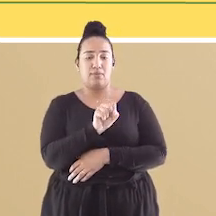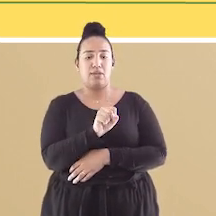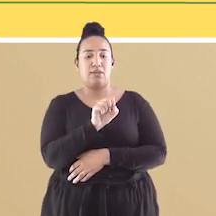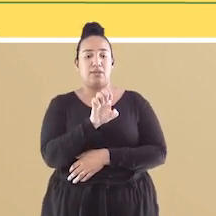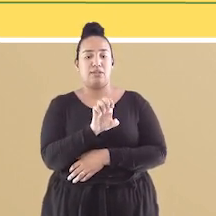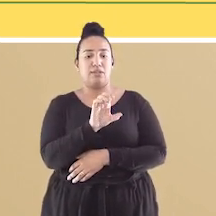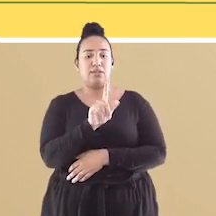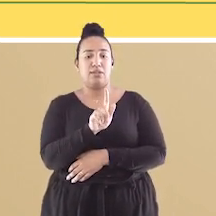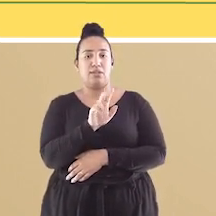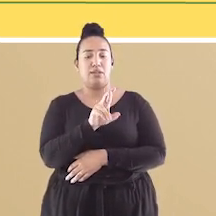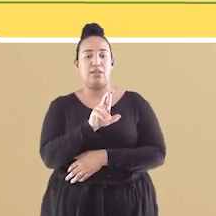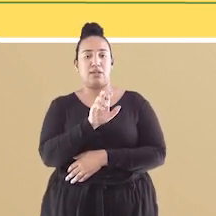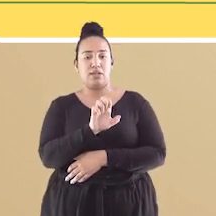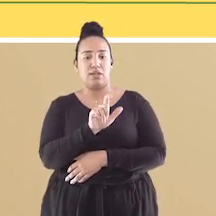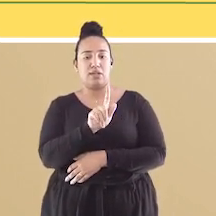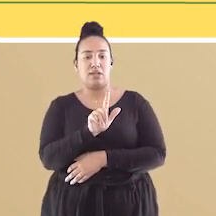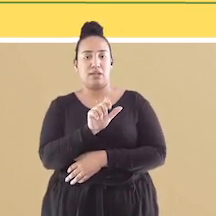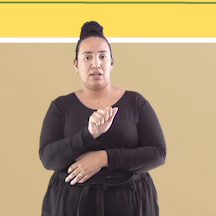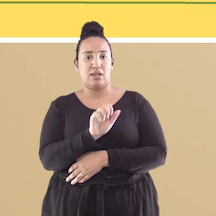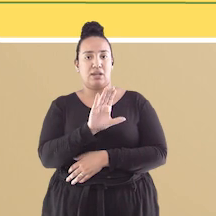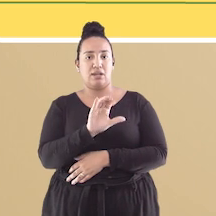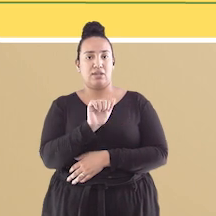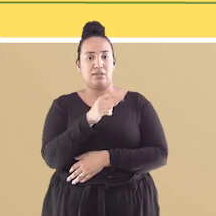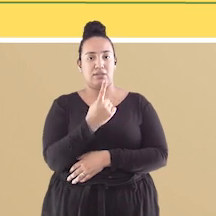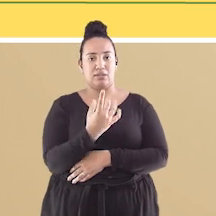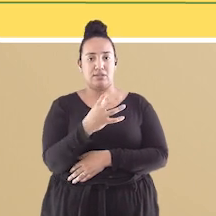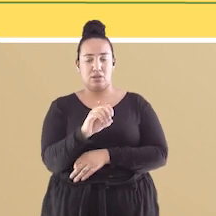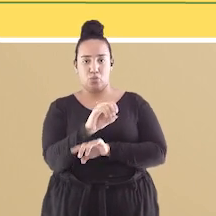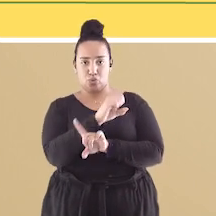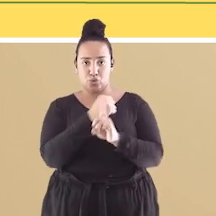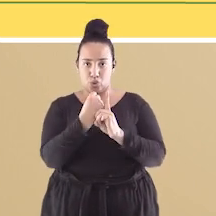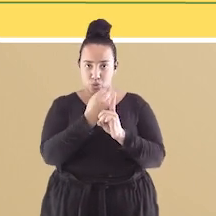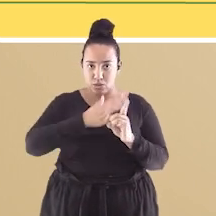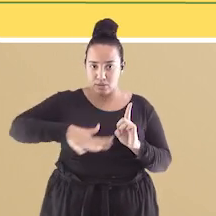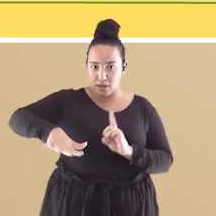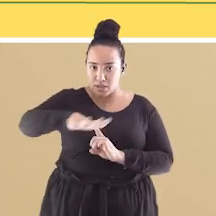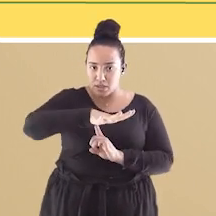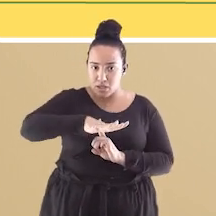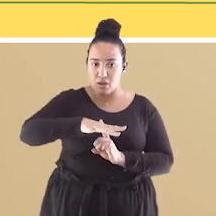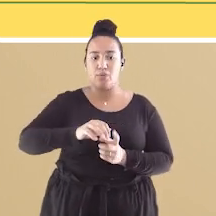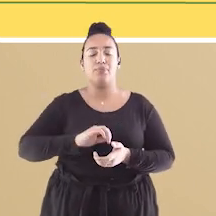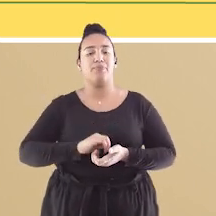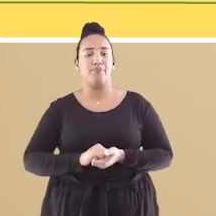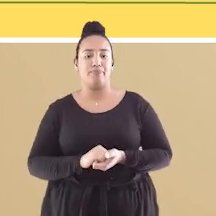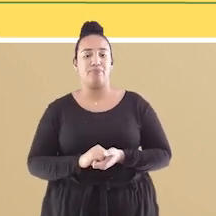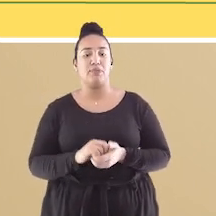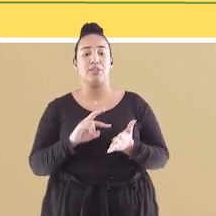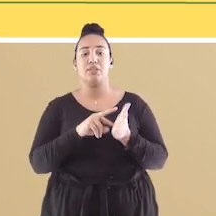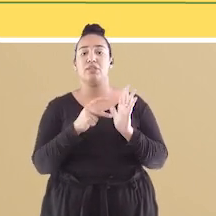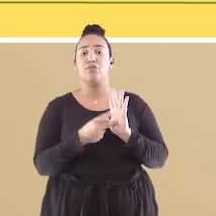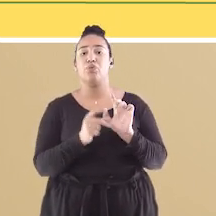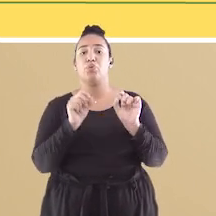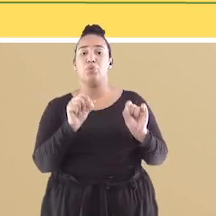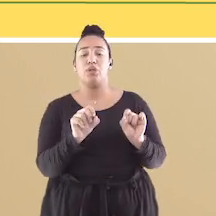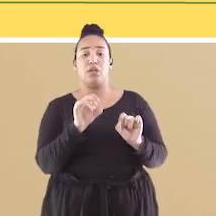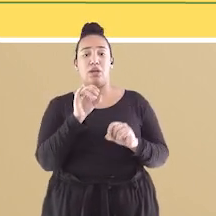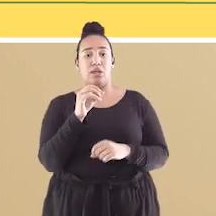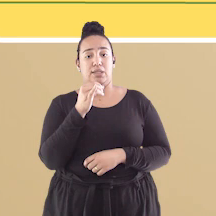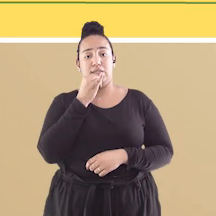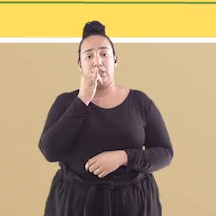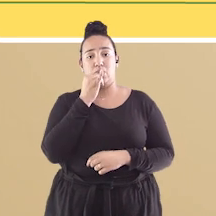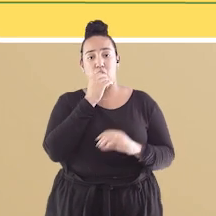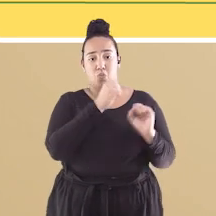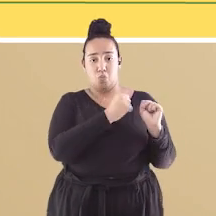segregação socioespacial, onde, de acordo com as condições de renda e poder aquisitivo, as